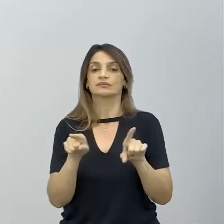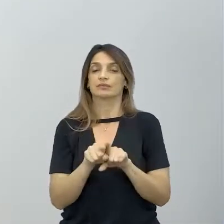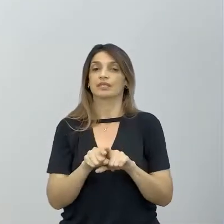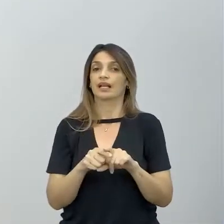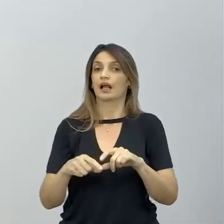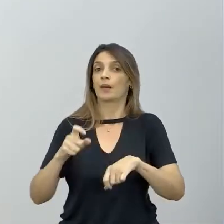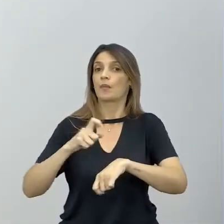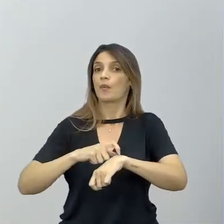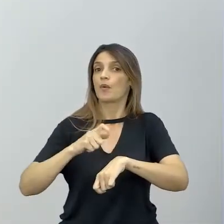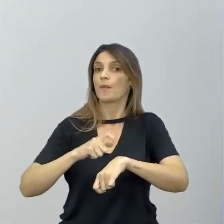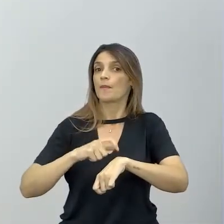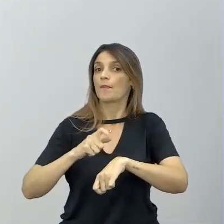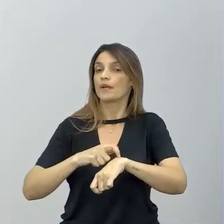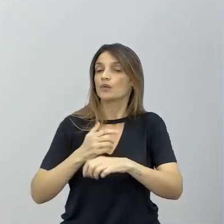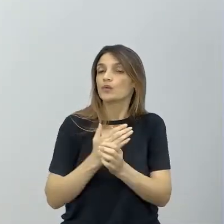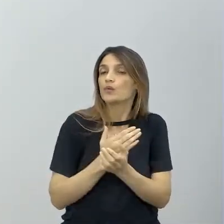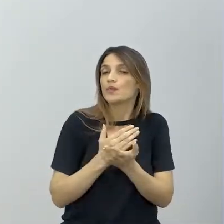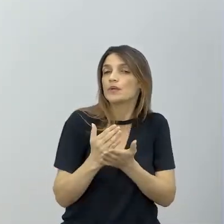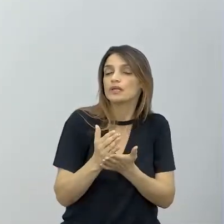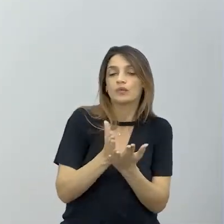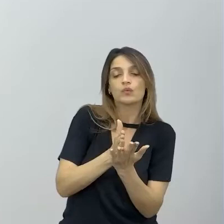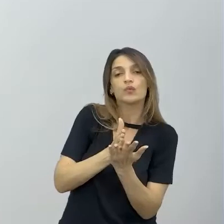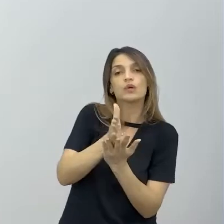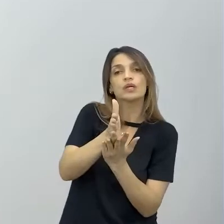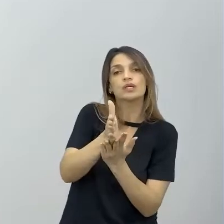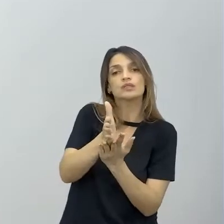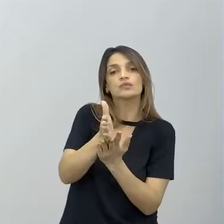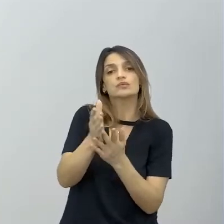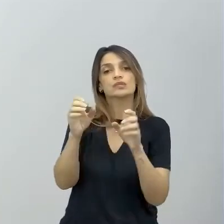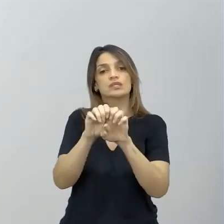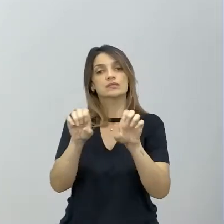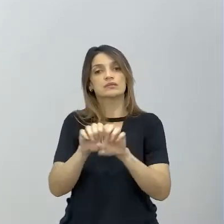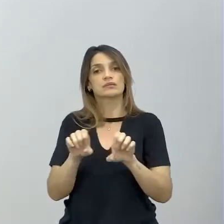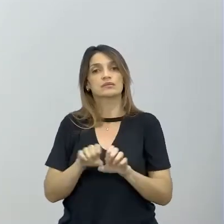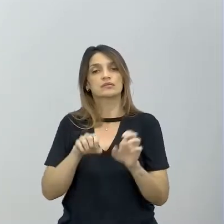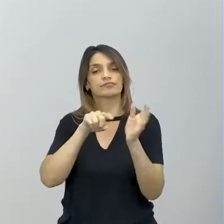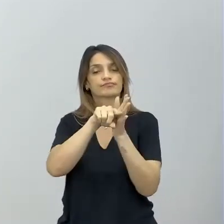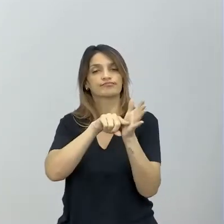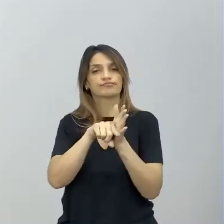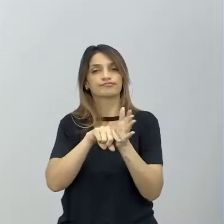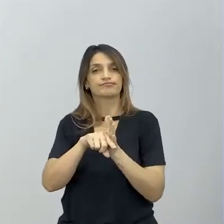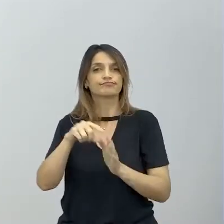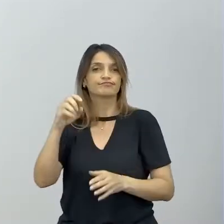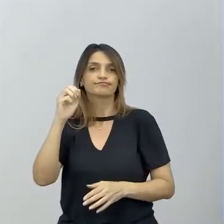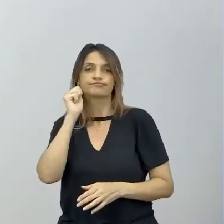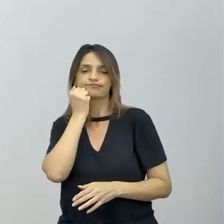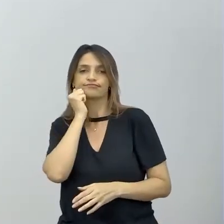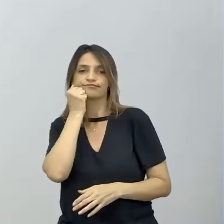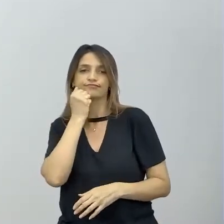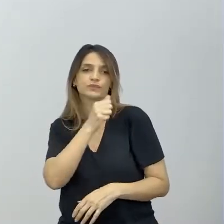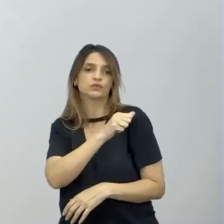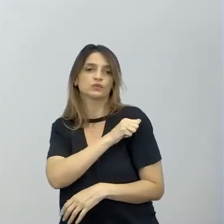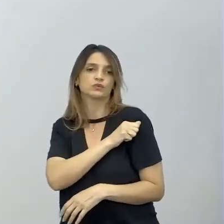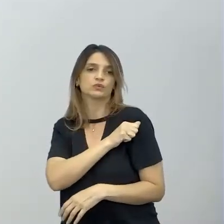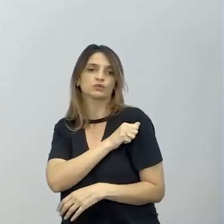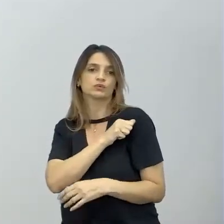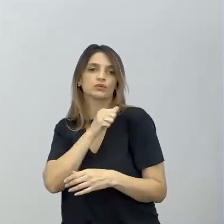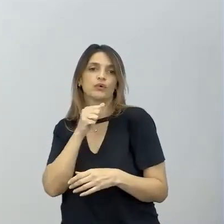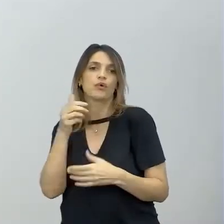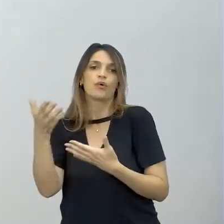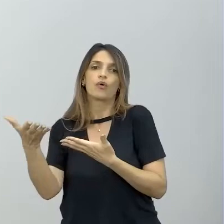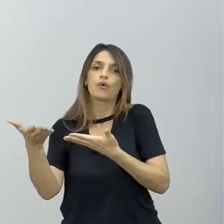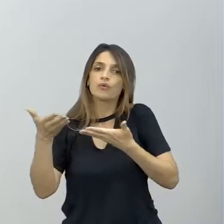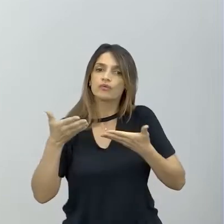primeiro momento, nesse eixo estruturante de investigação científica, o estudante ele é convidado a